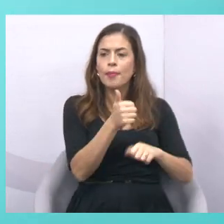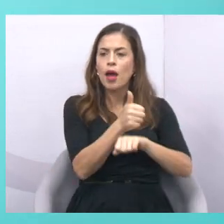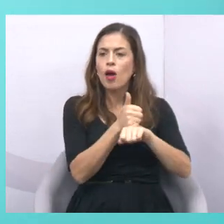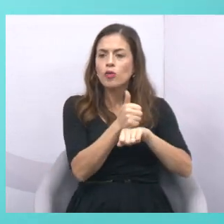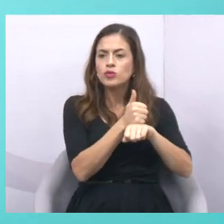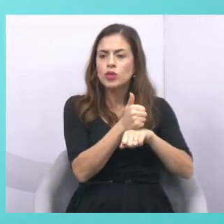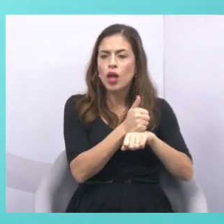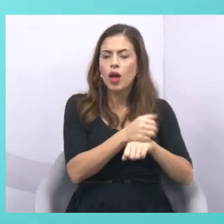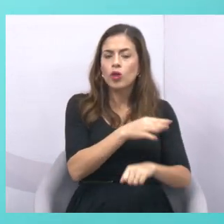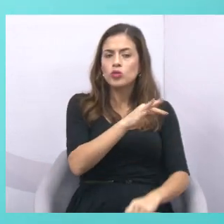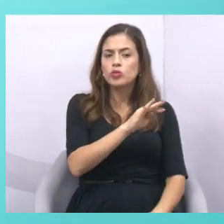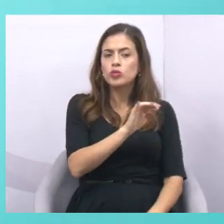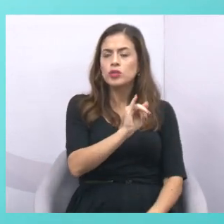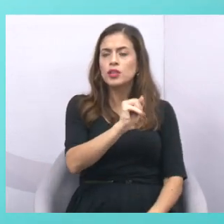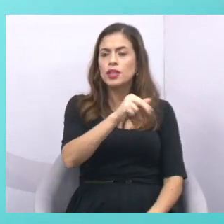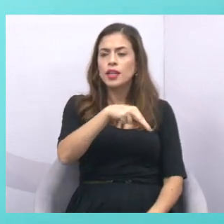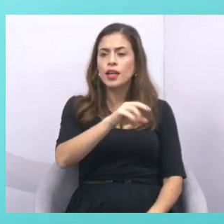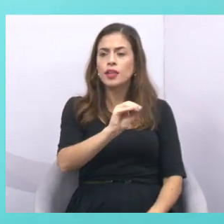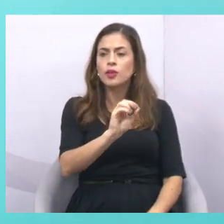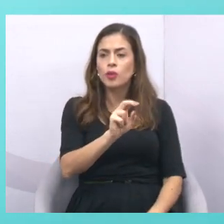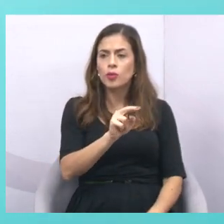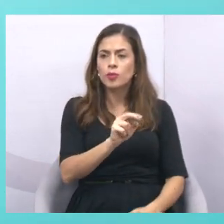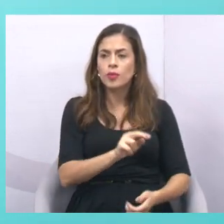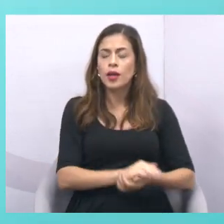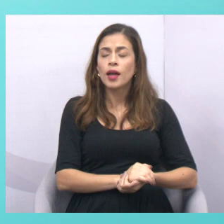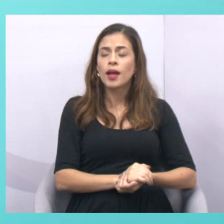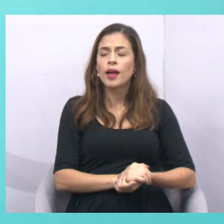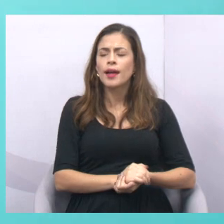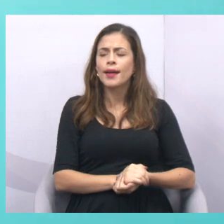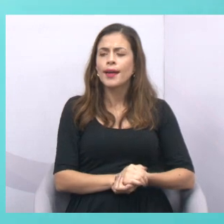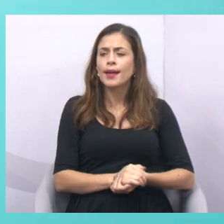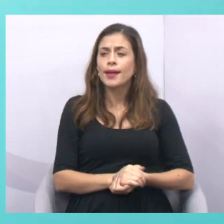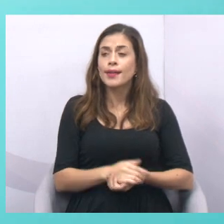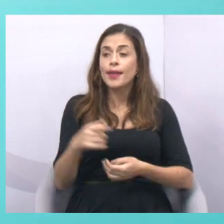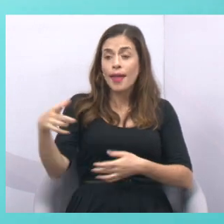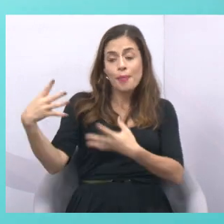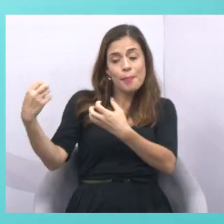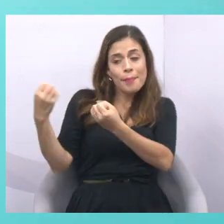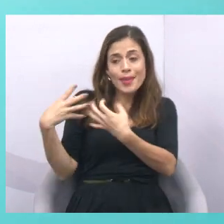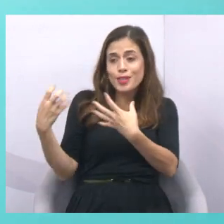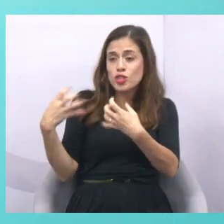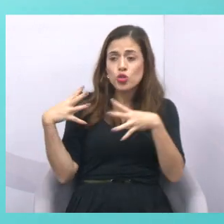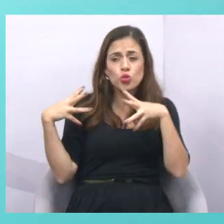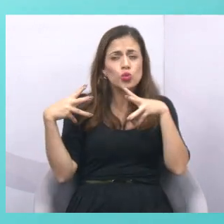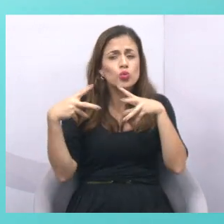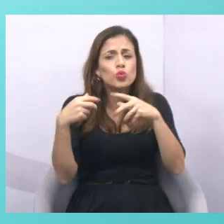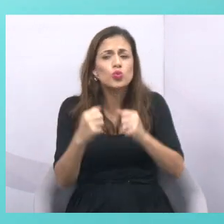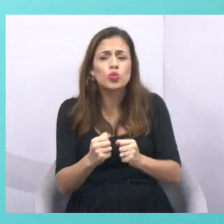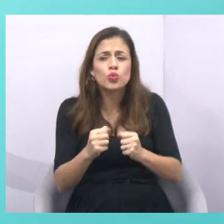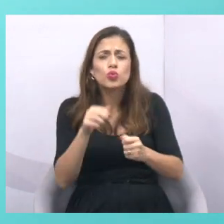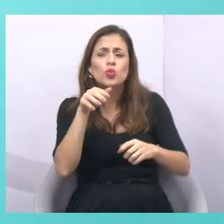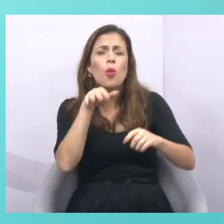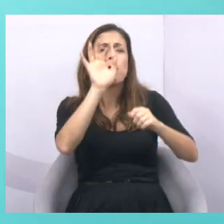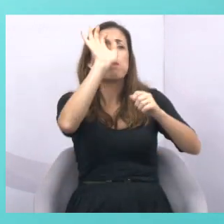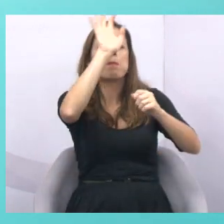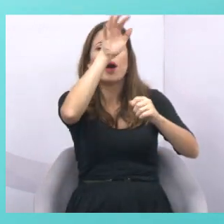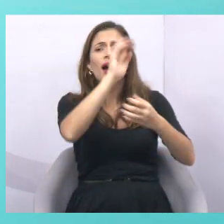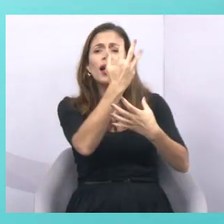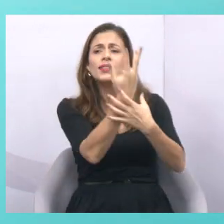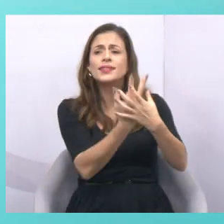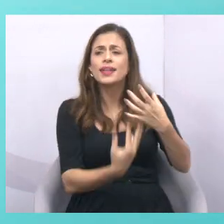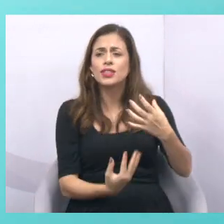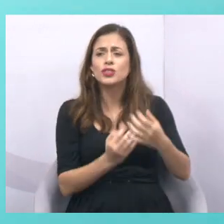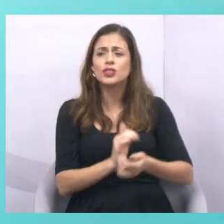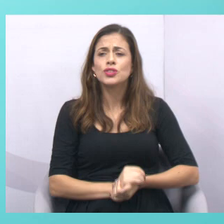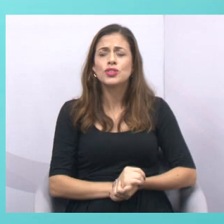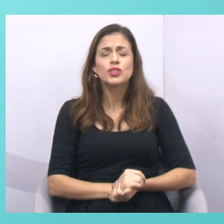E graças ao Edivar Simões, eu aprendi tudo em relação ao basquete. O Edivar foi uma pessoa